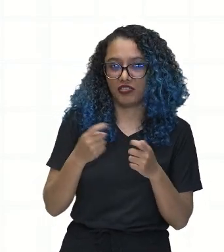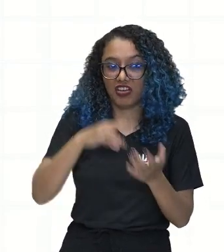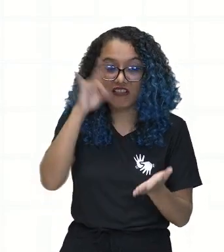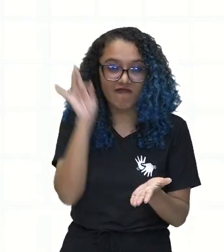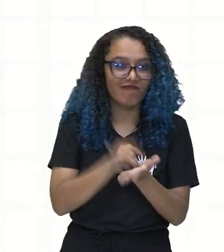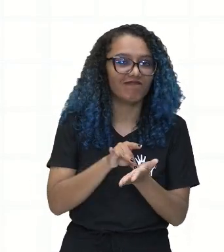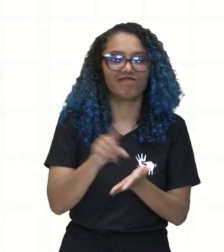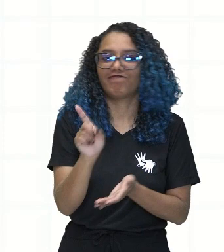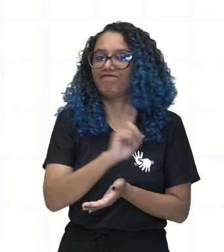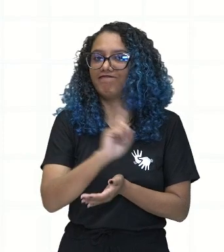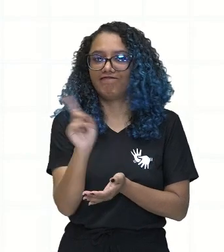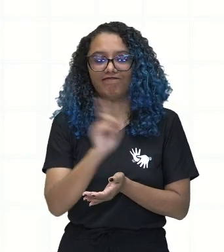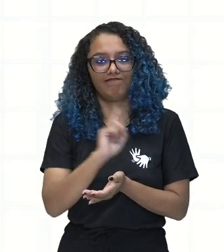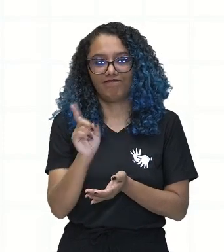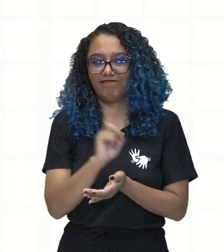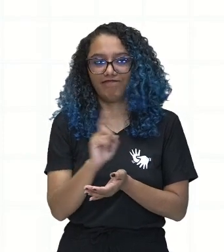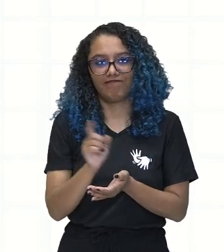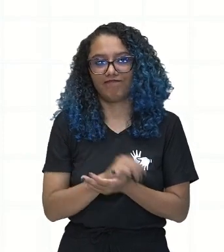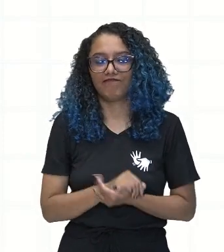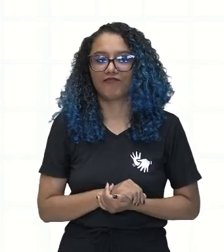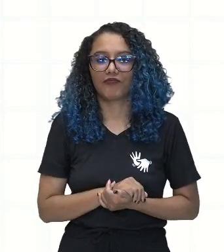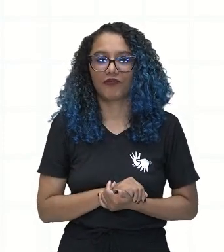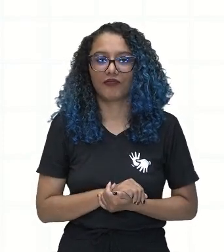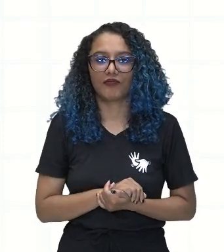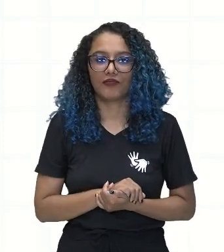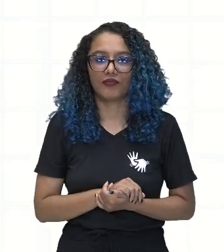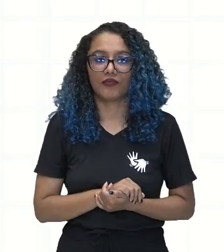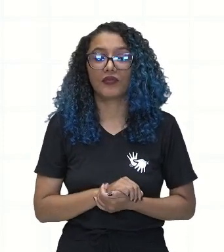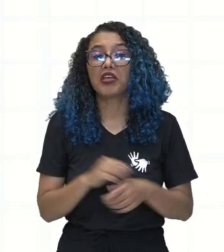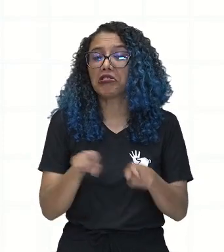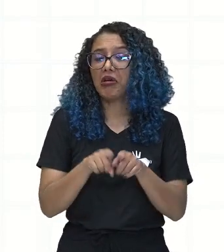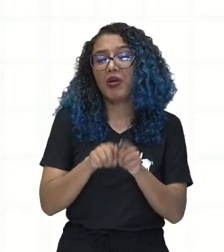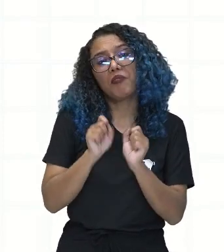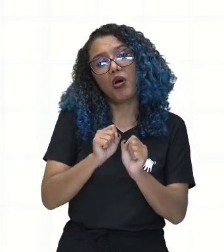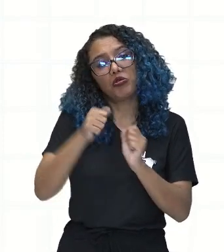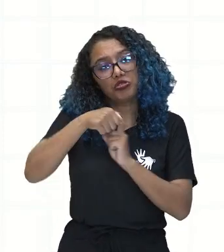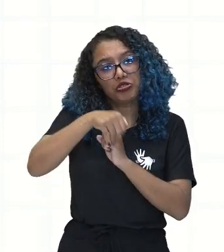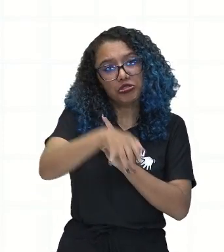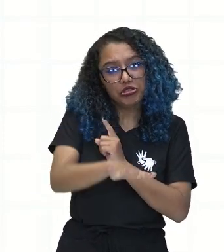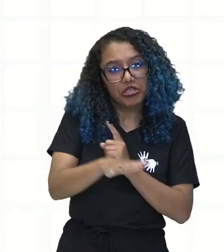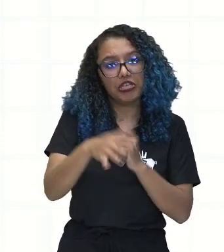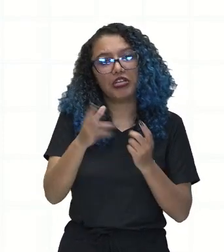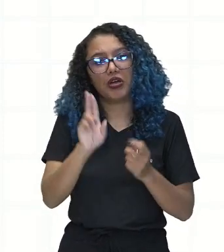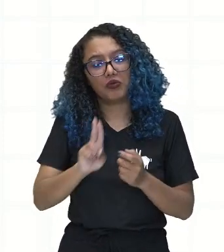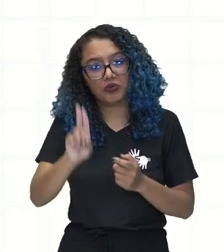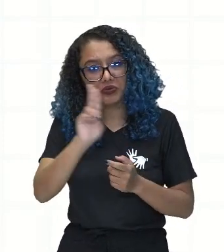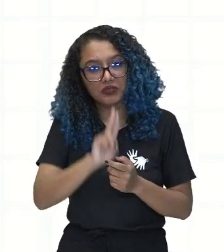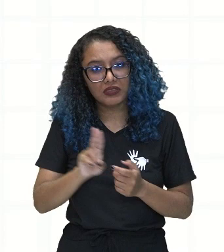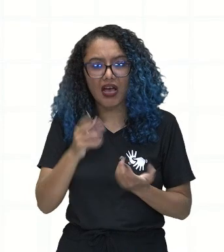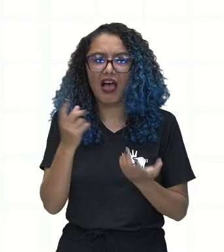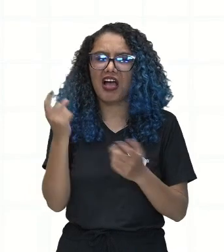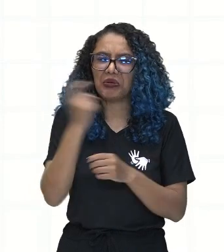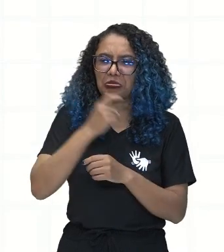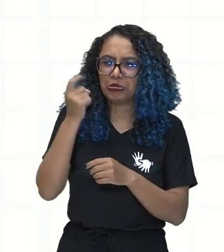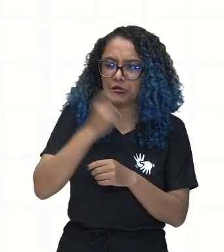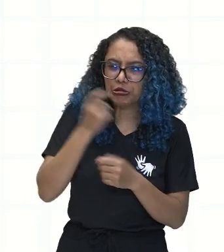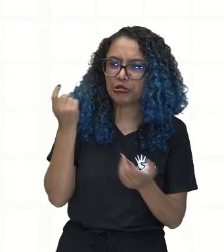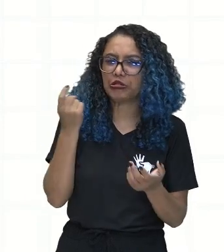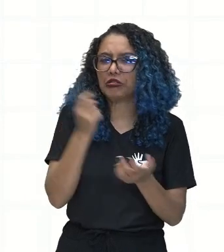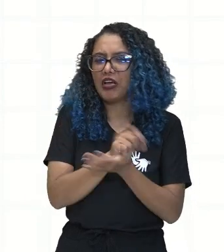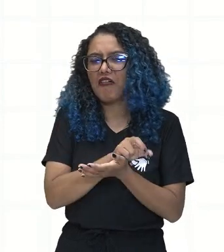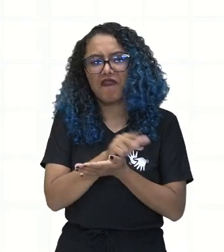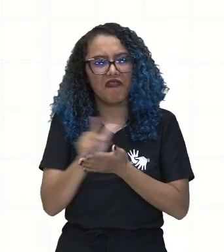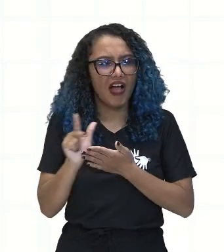verdadeiro. Comumente, pseudo também é empregado como gíria, né? Qualificando algo como duvidoso, mentiroso. O